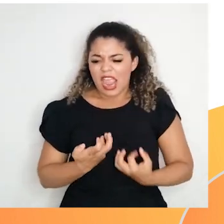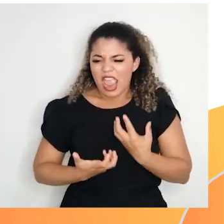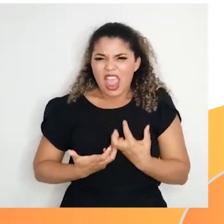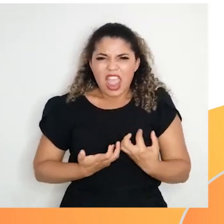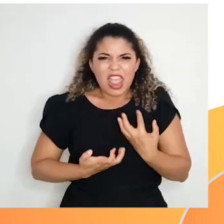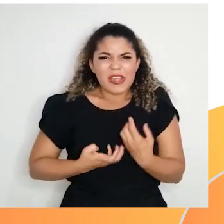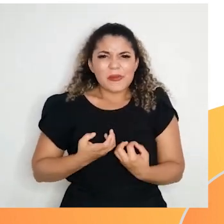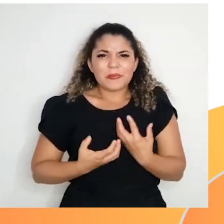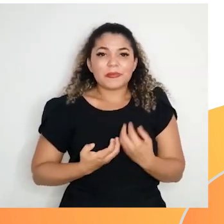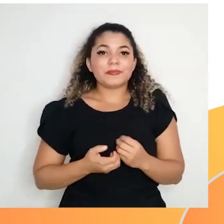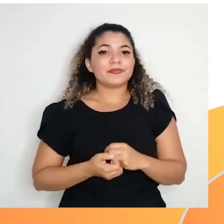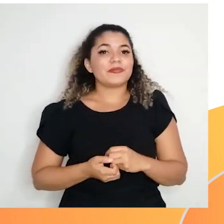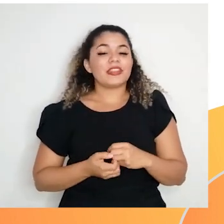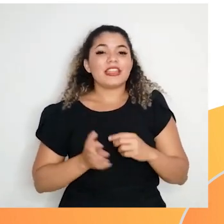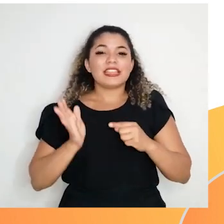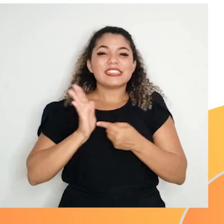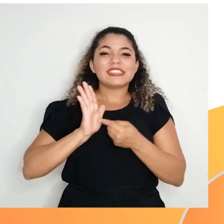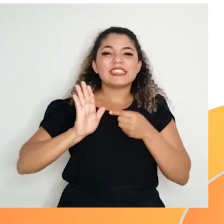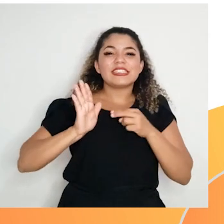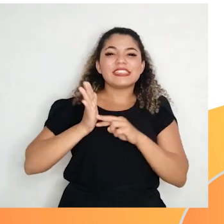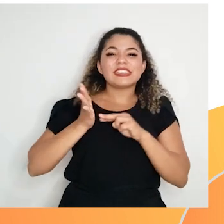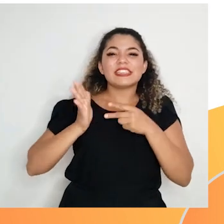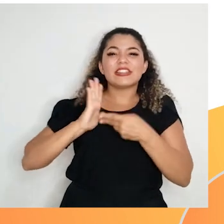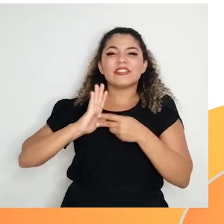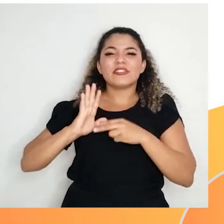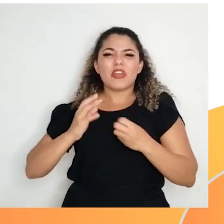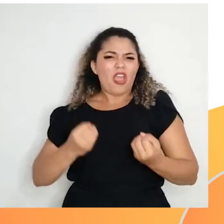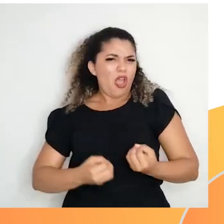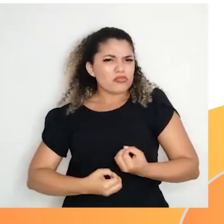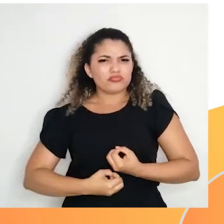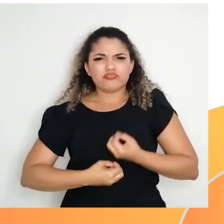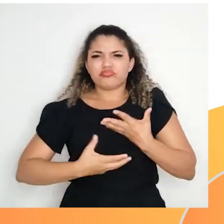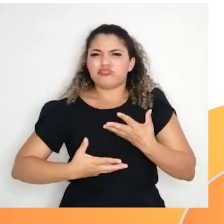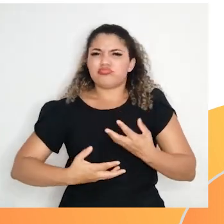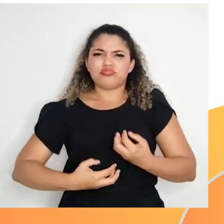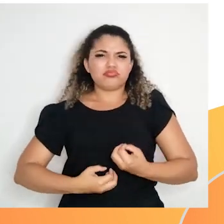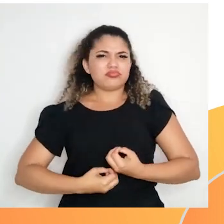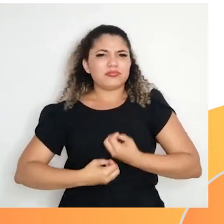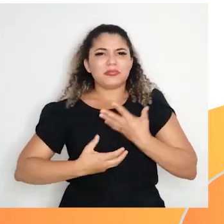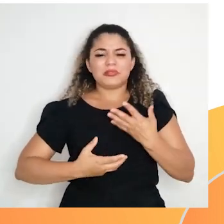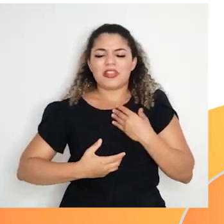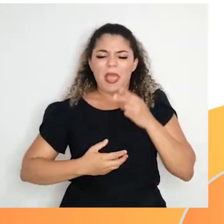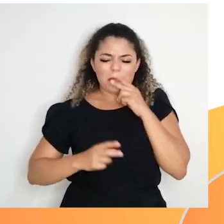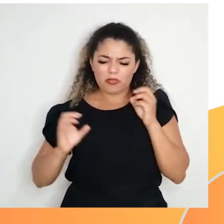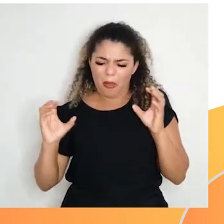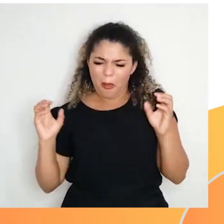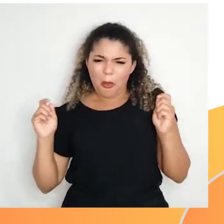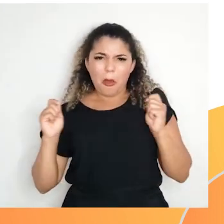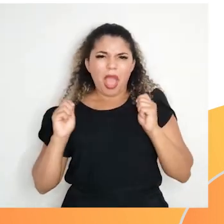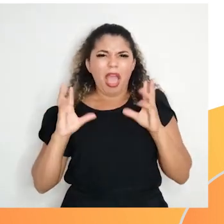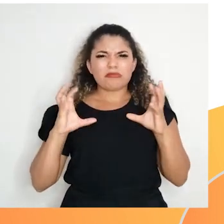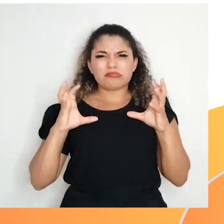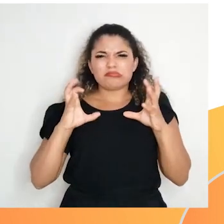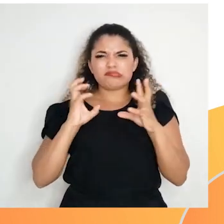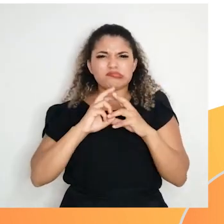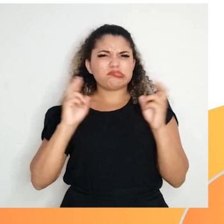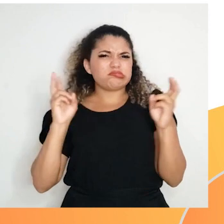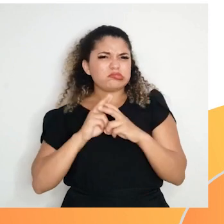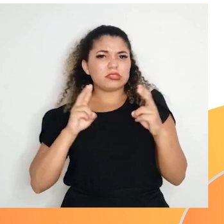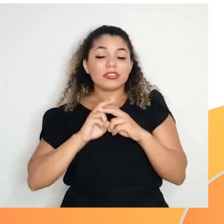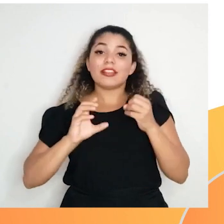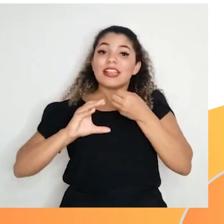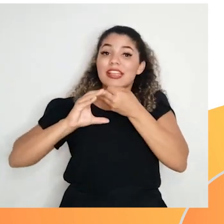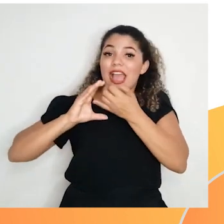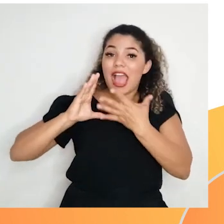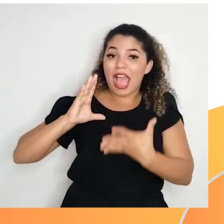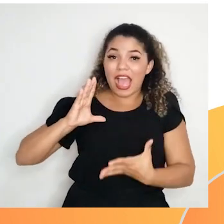queimam, nos remetendo aí às explosões, a esse cenário bélico da guerra. E há